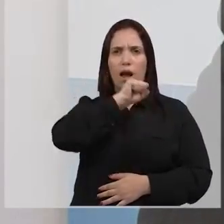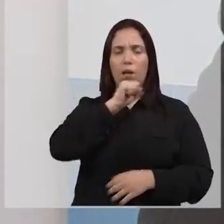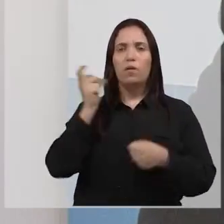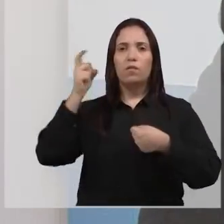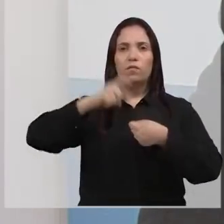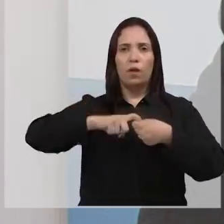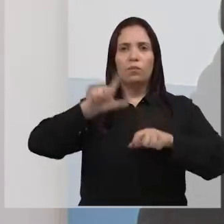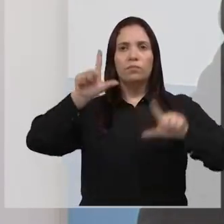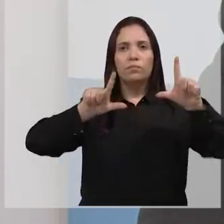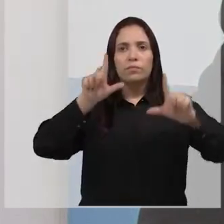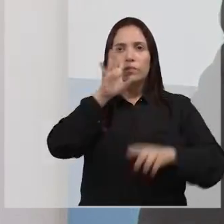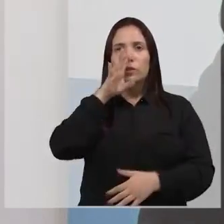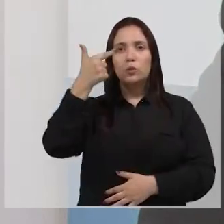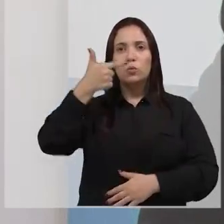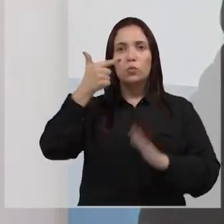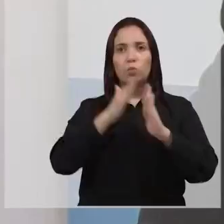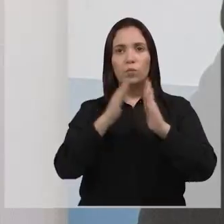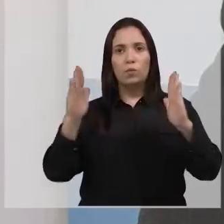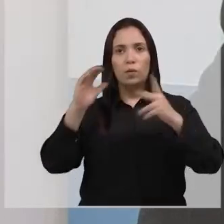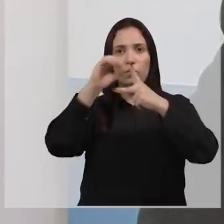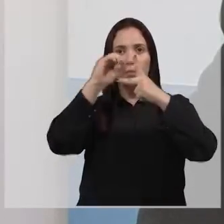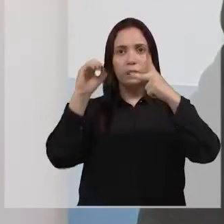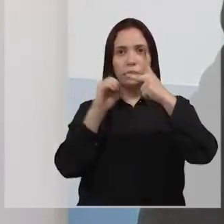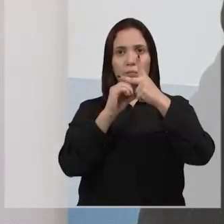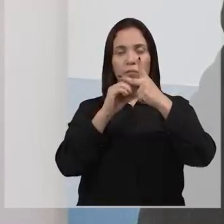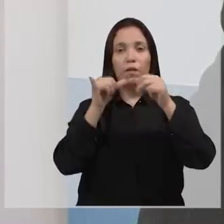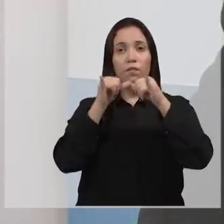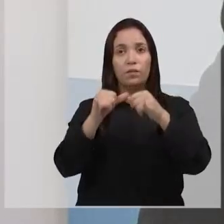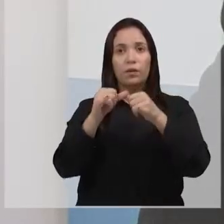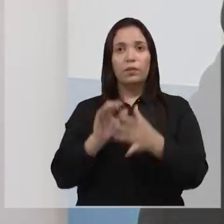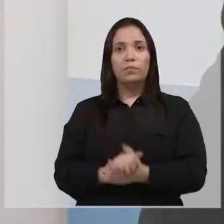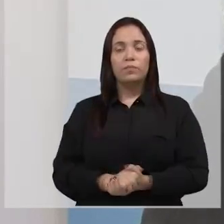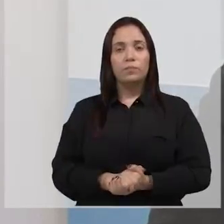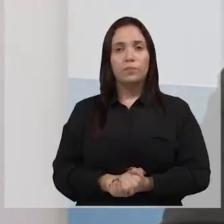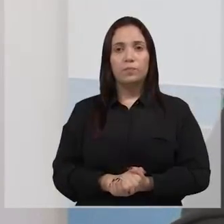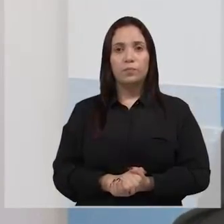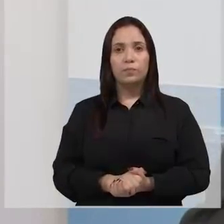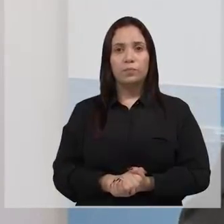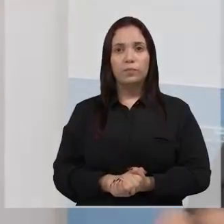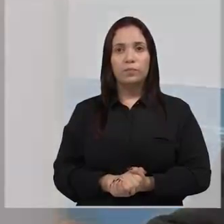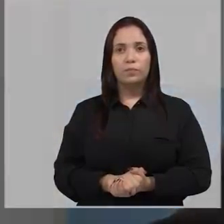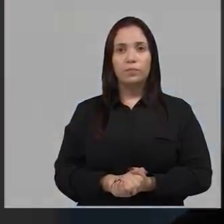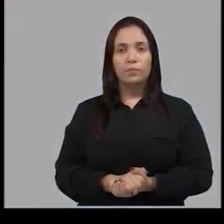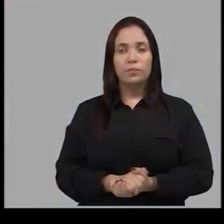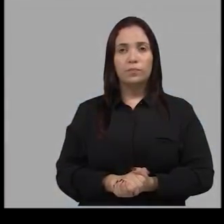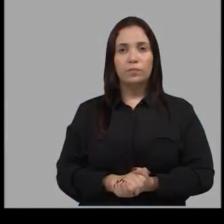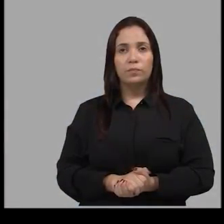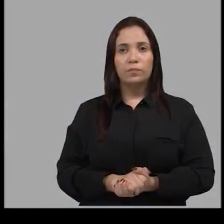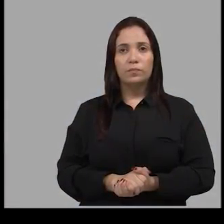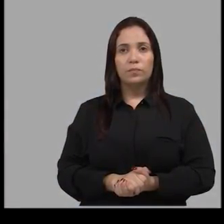volto já com o segundo bloco do programa Pela Ordem. Sai daí não. Aguardo você.